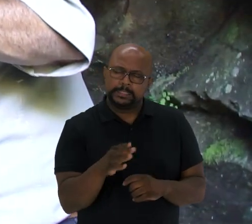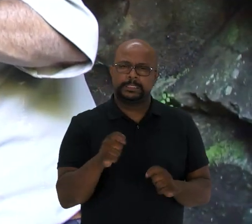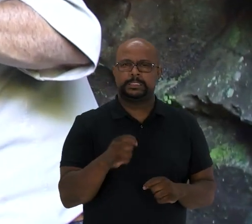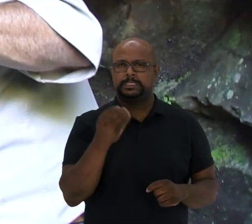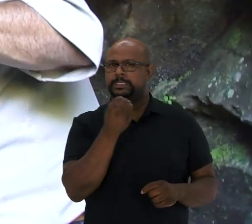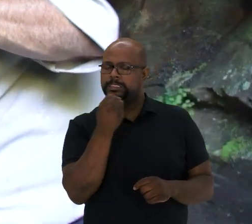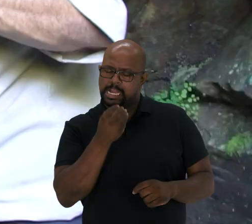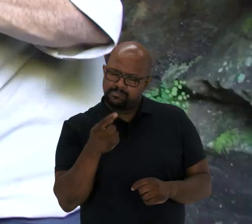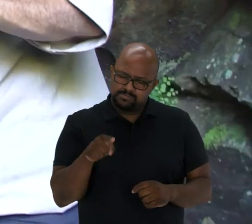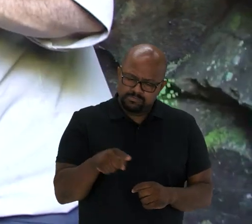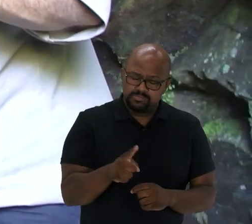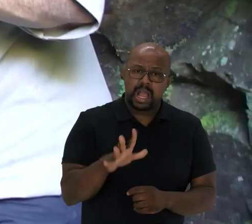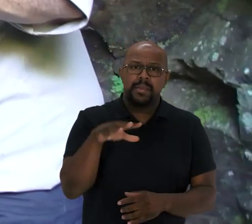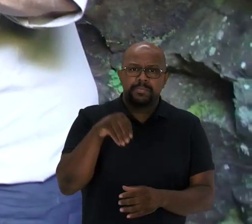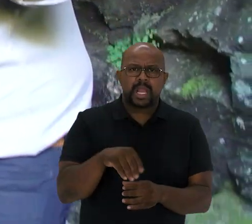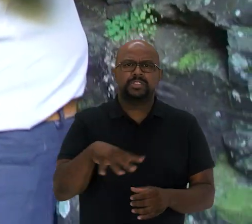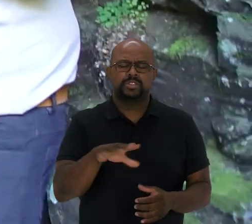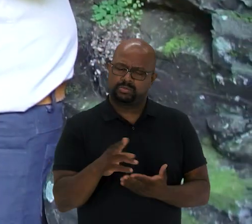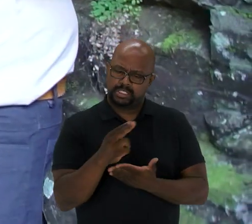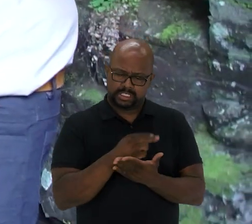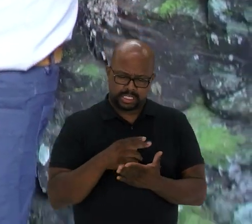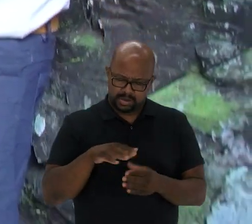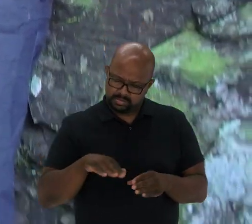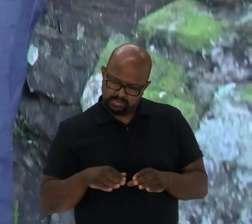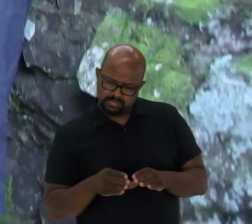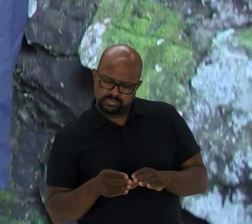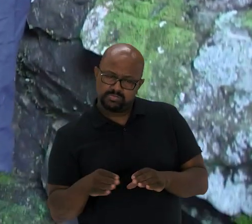muito ruim de andar. E aí embaixo tinha o Dzinho, então a gente